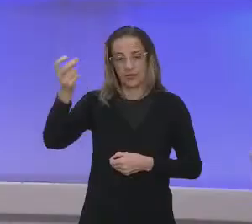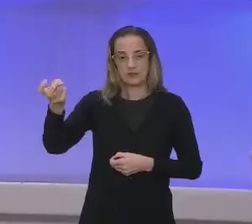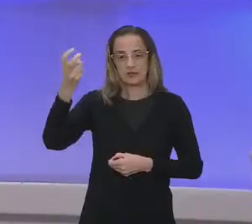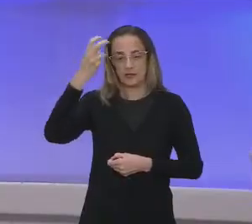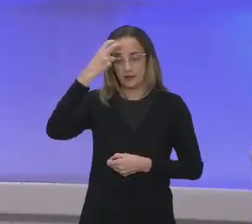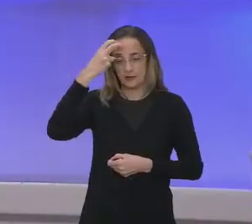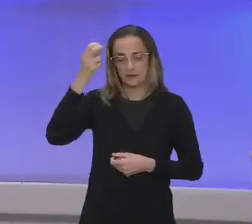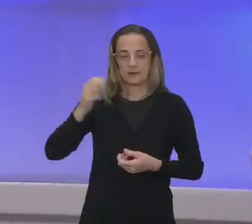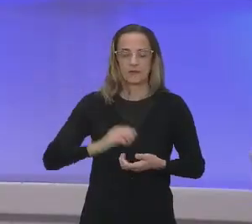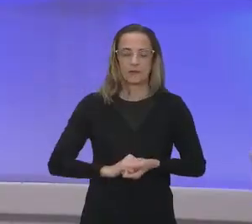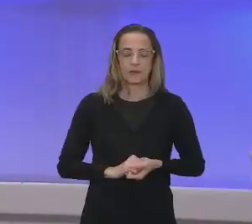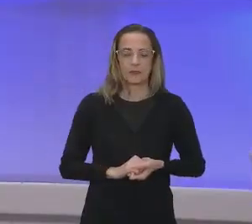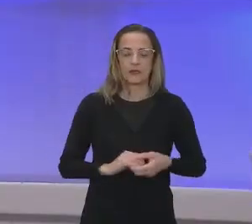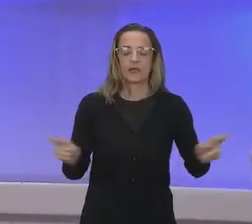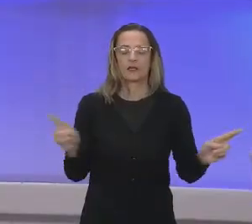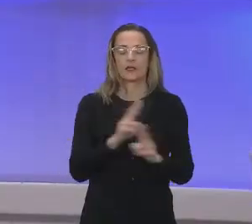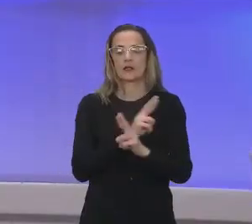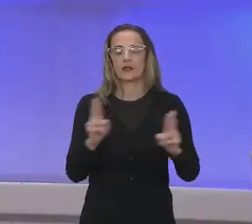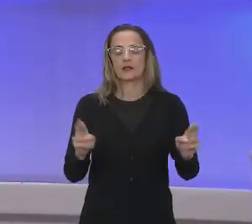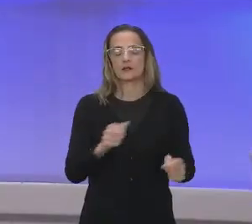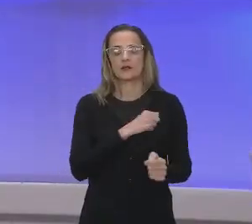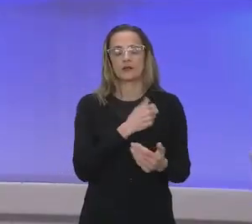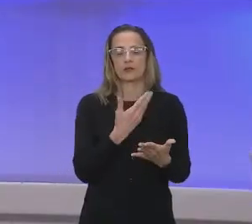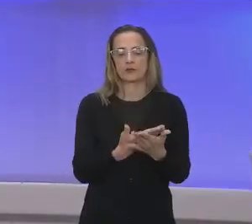nossos estudantes em relação a isso?